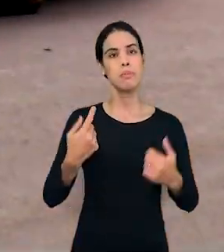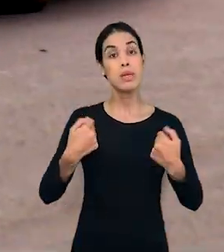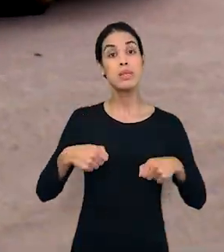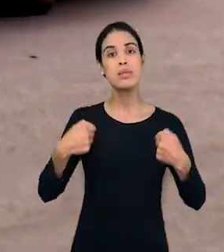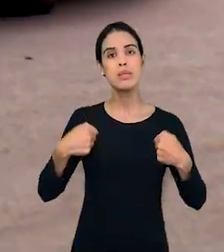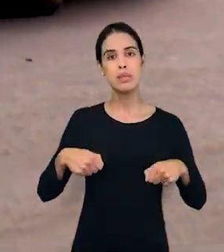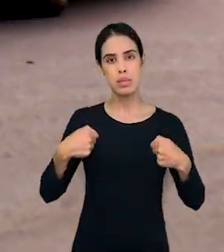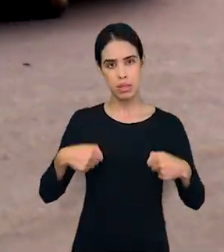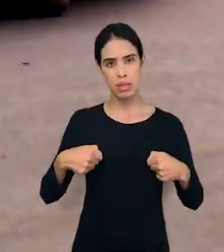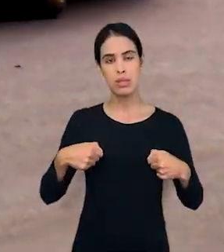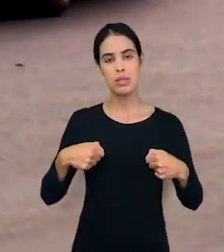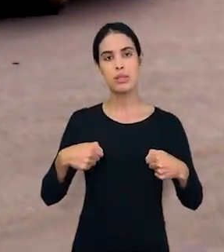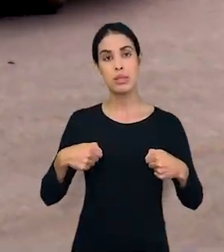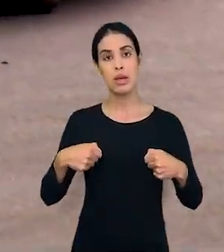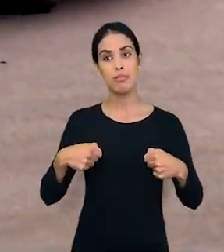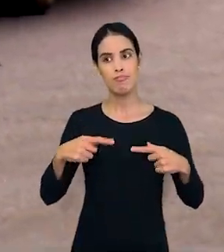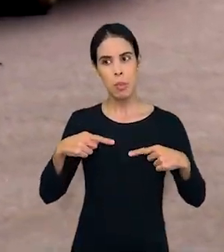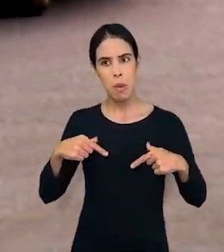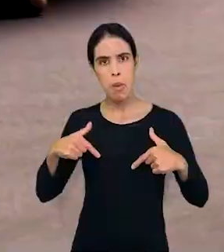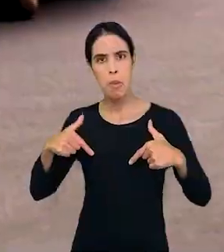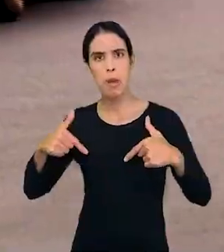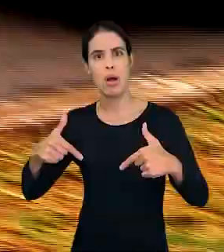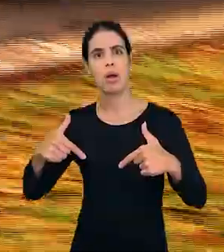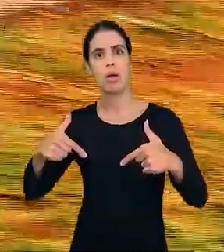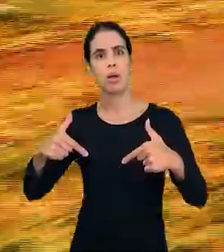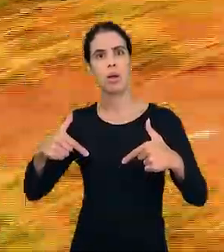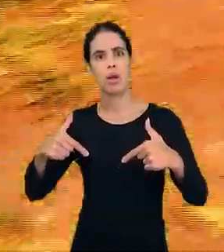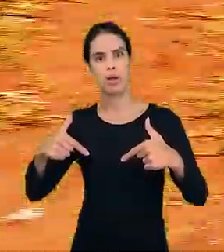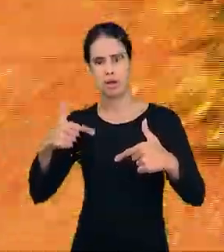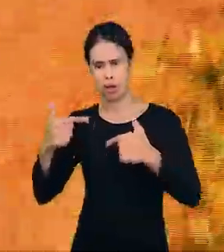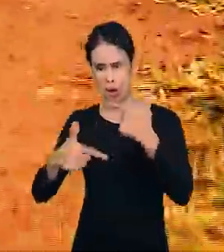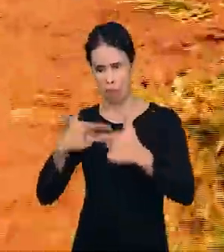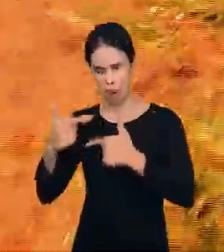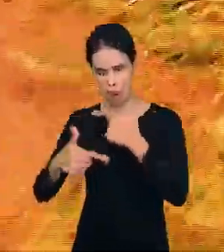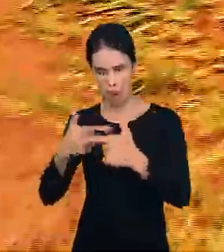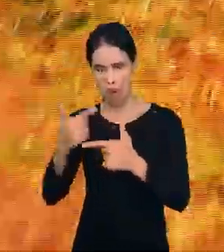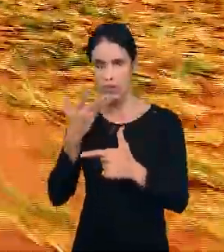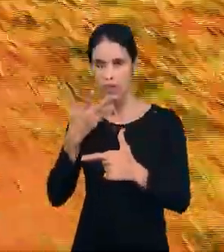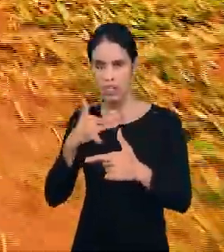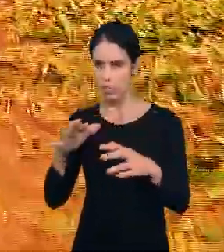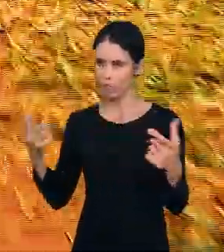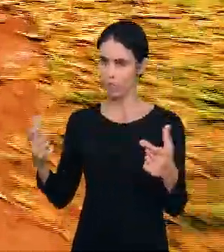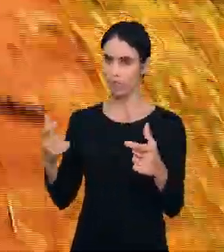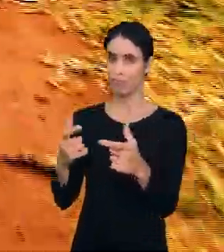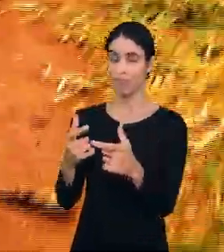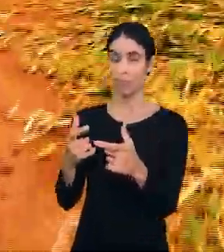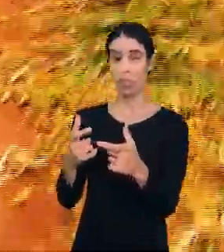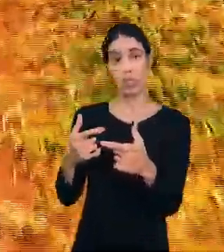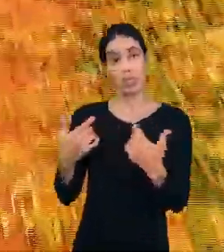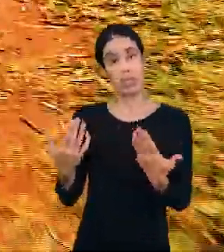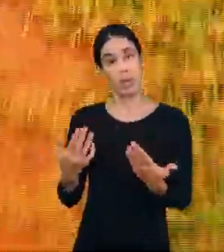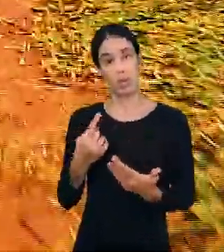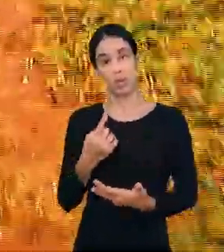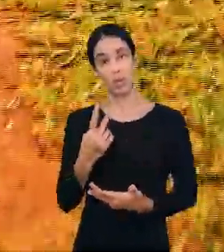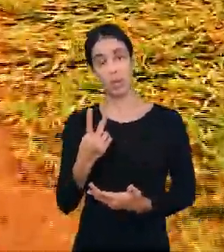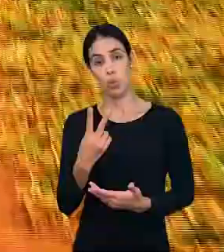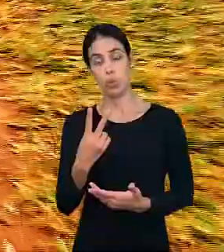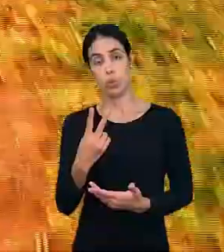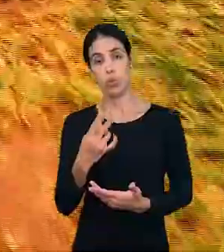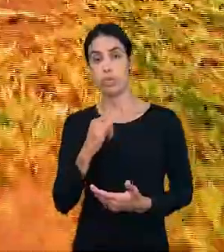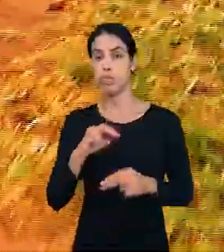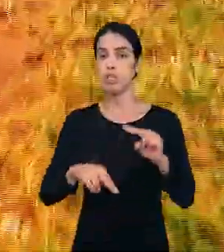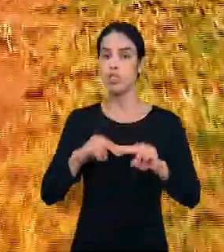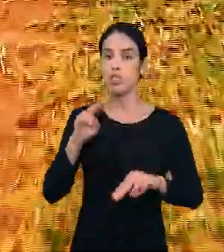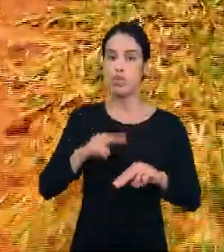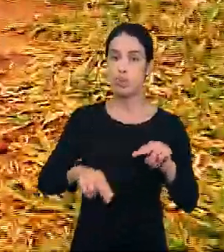contribuir, trabalhar para a erradicação dessa grande mazela. Então, o dia 12 de junho ele